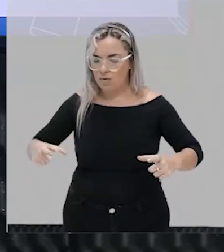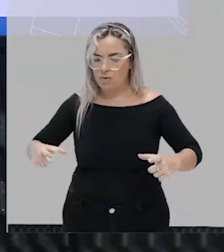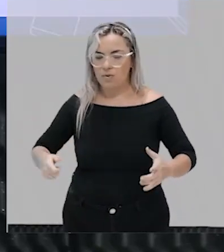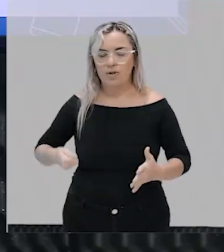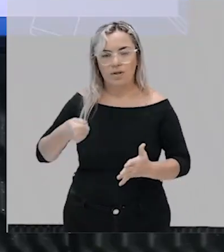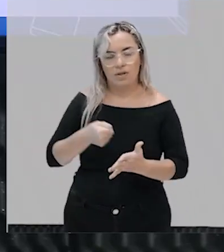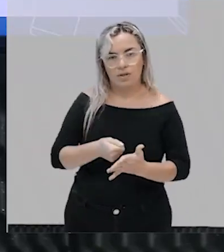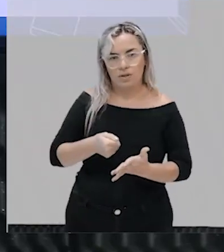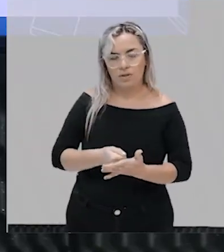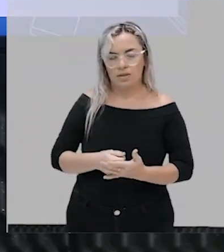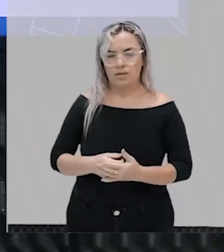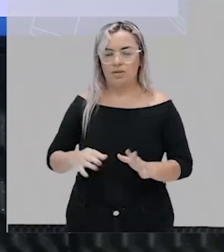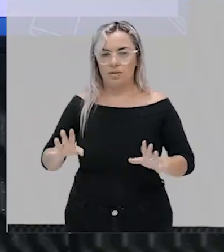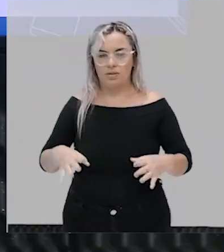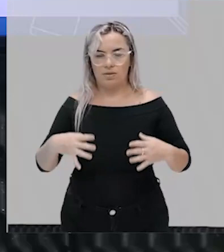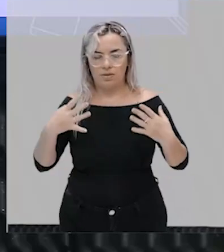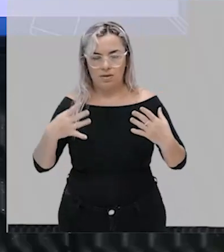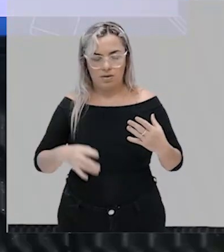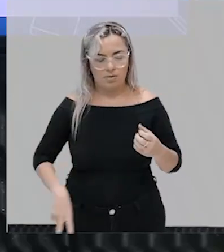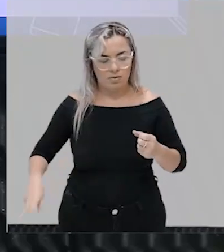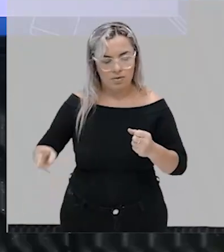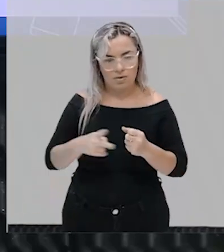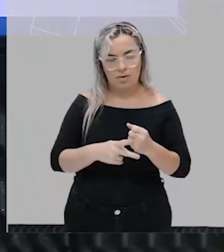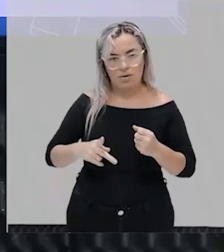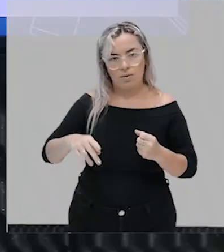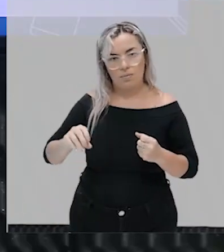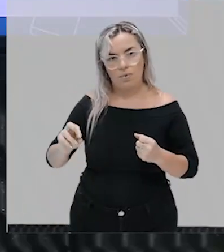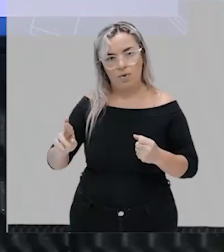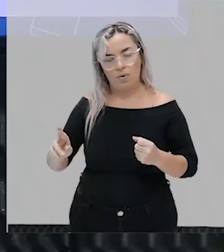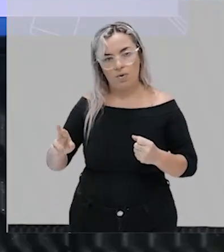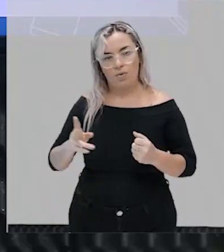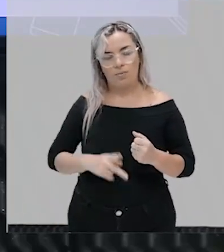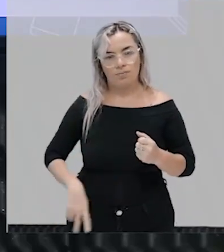ao verbo ter, ao verbo ir, na hora da